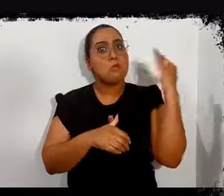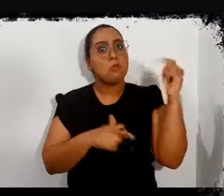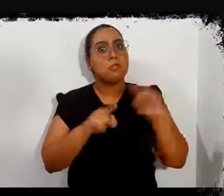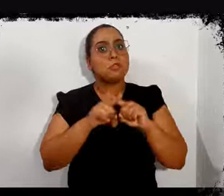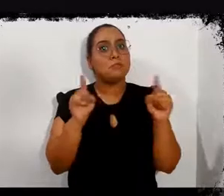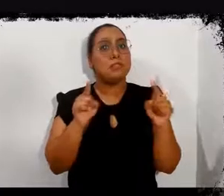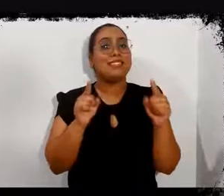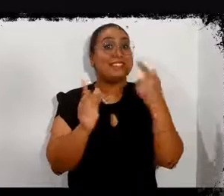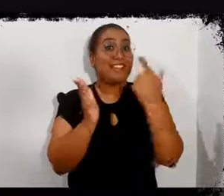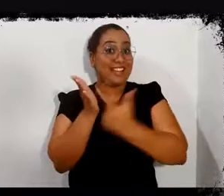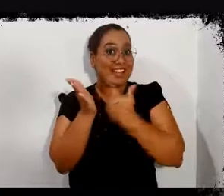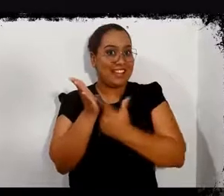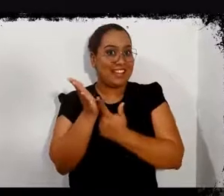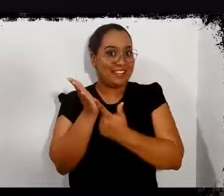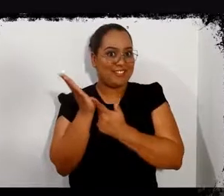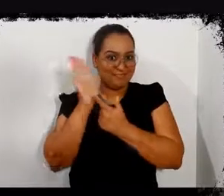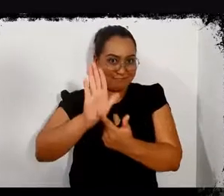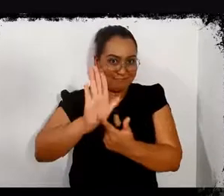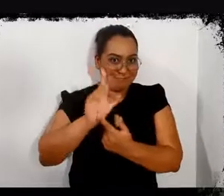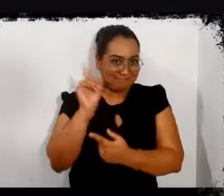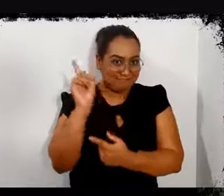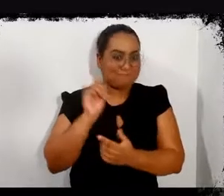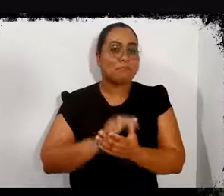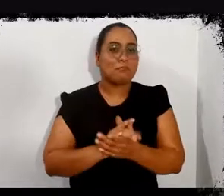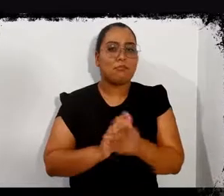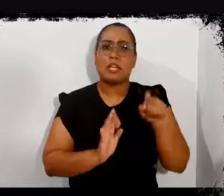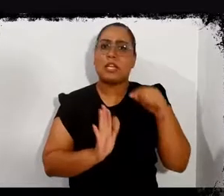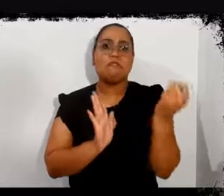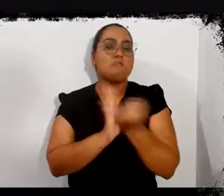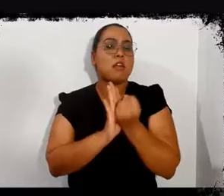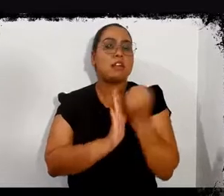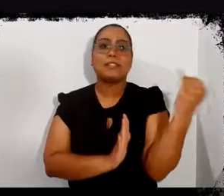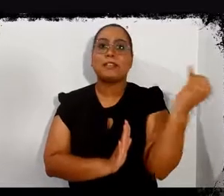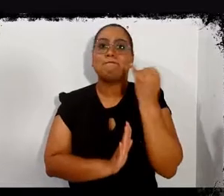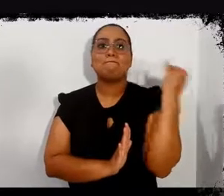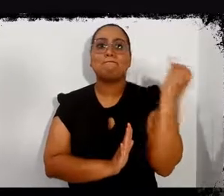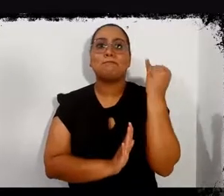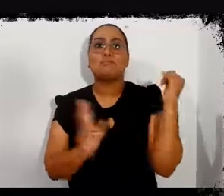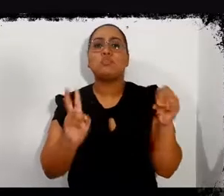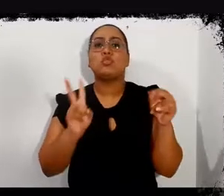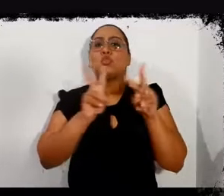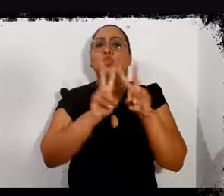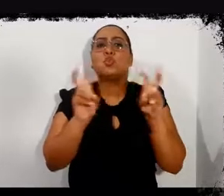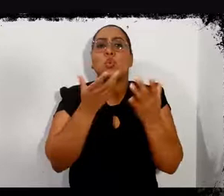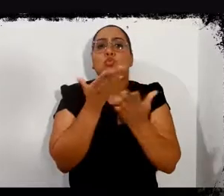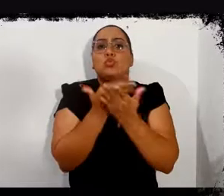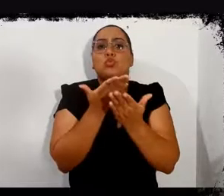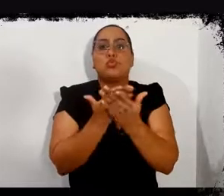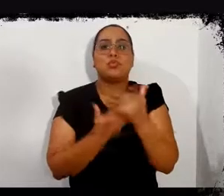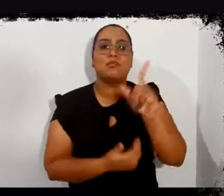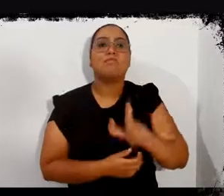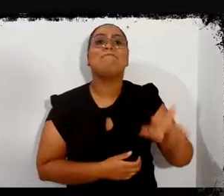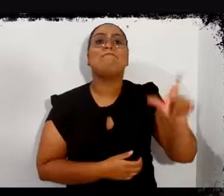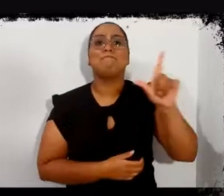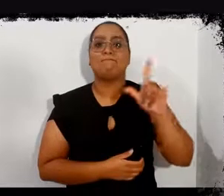coletivas, que antecederam a produção individual de textos literários.